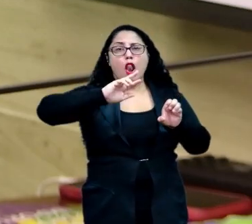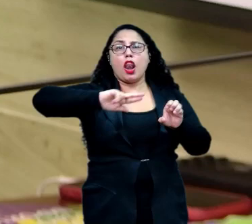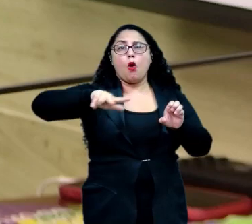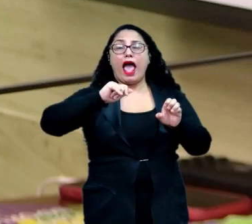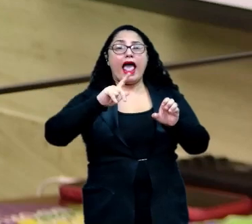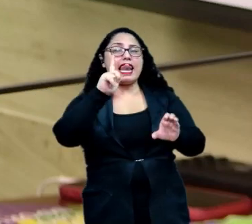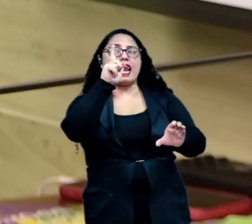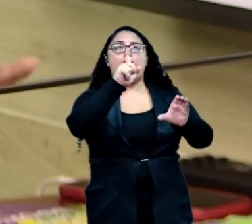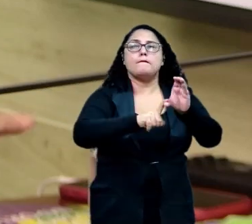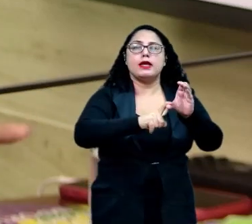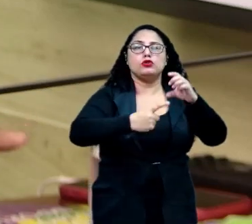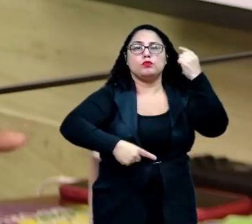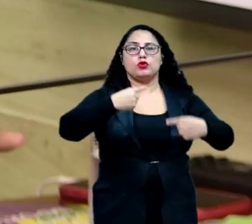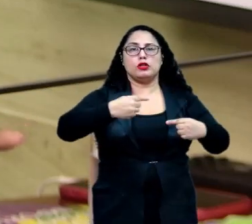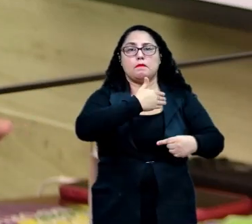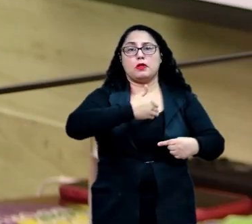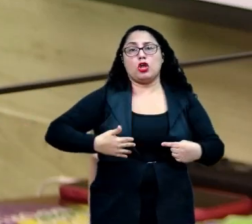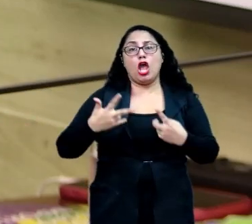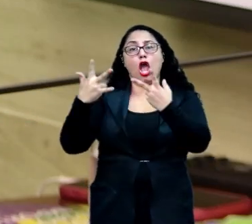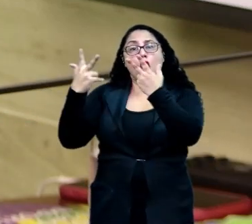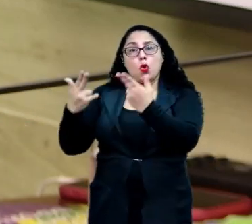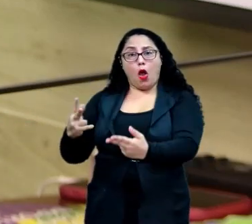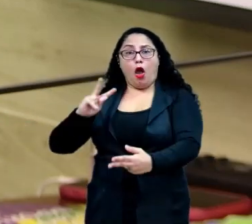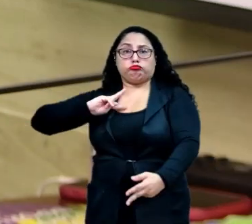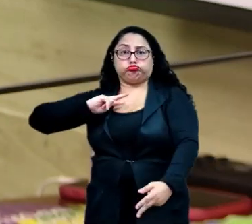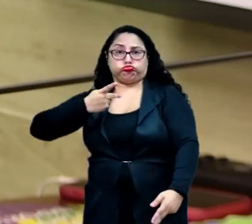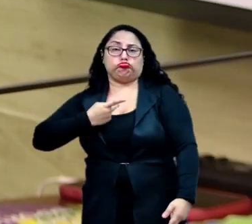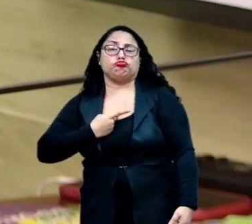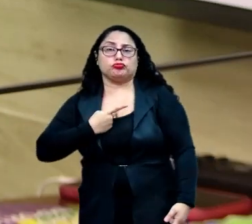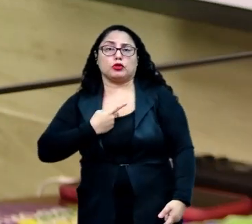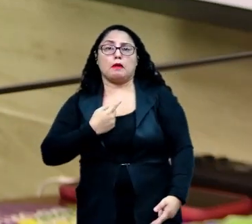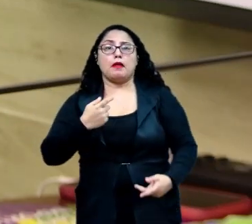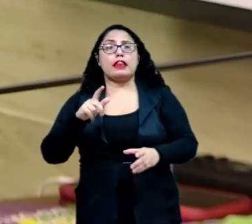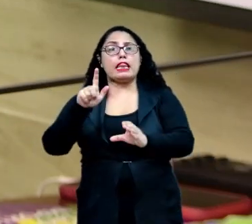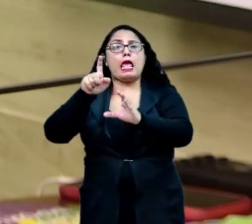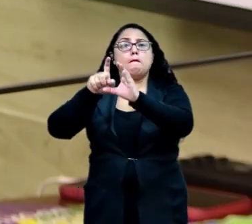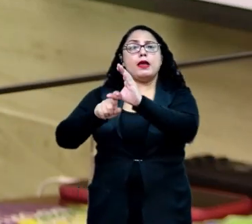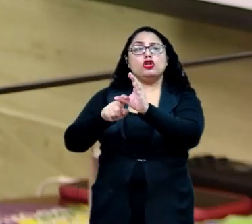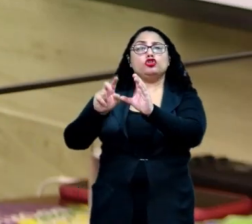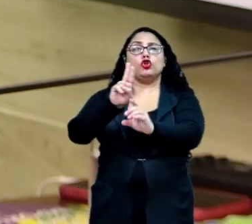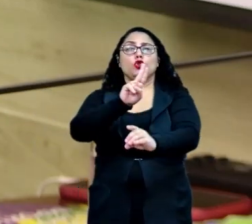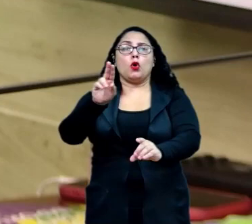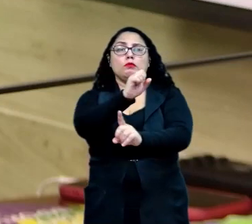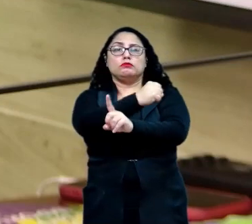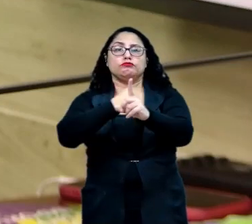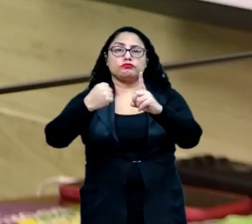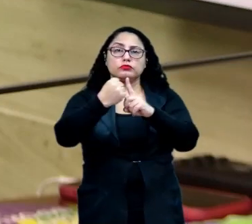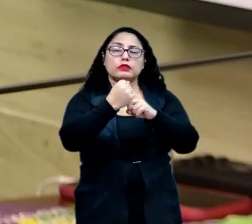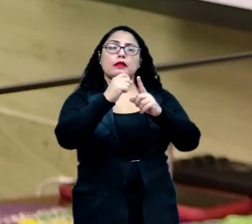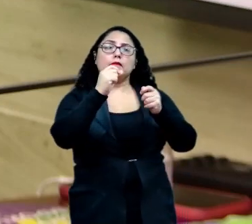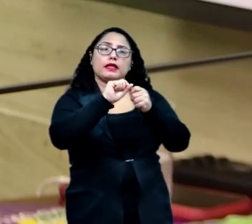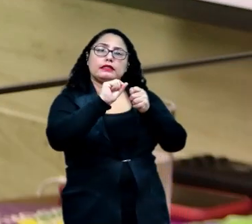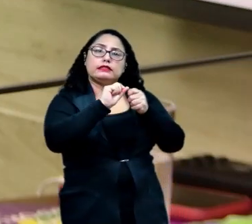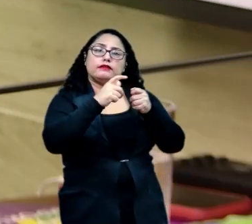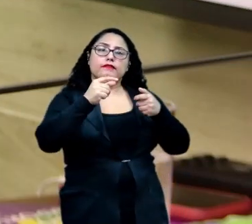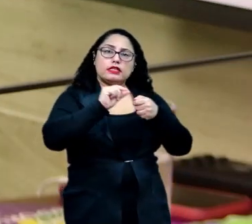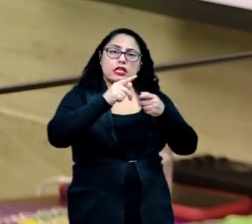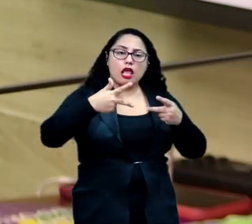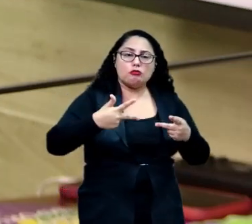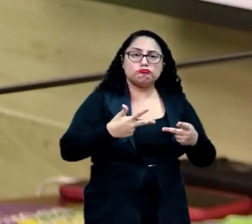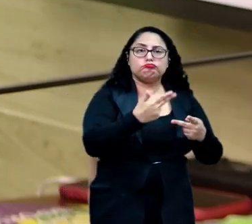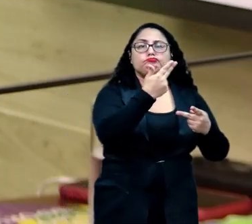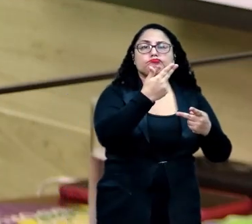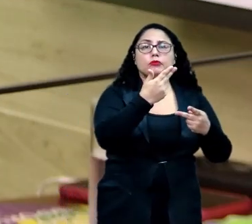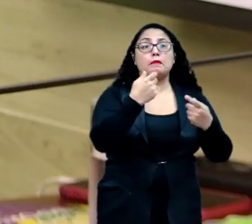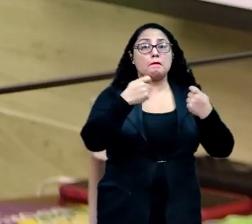de política pública, como uma pessoa trans, depende de nome social, de processo de Uhum. redesignação, mas ele